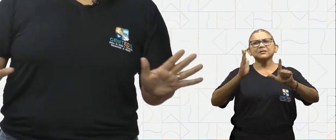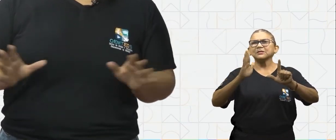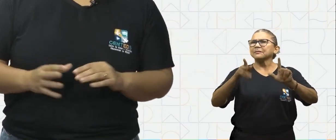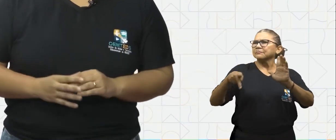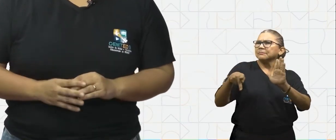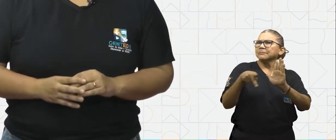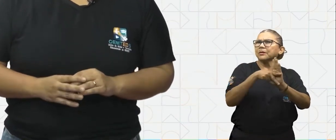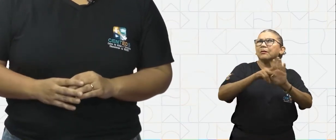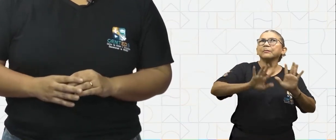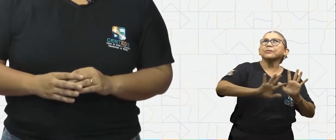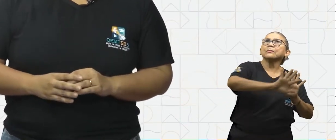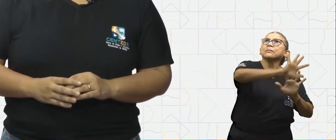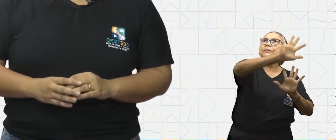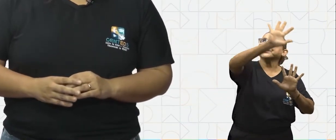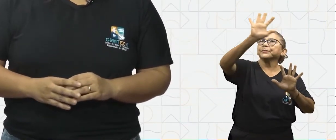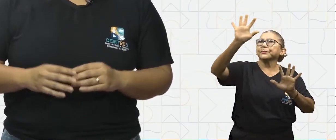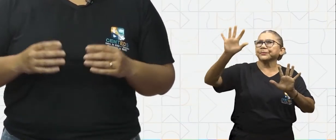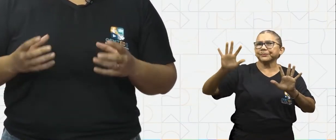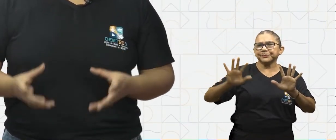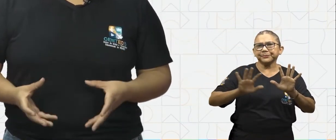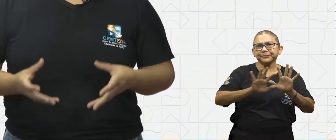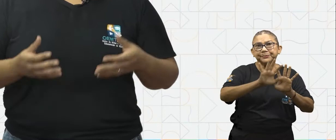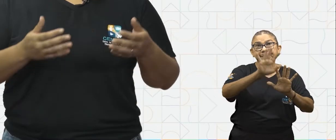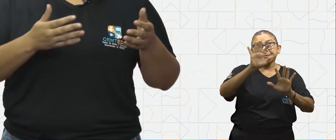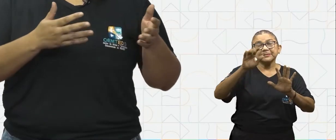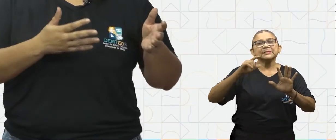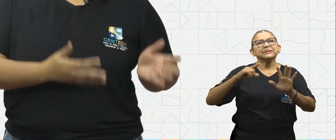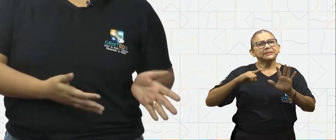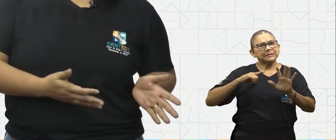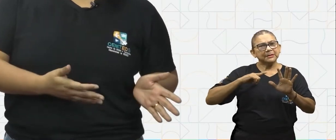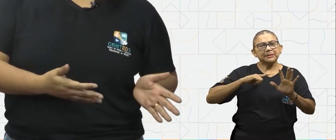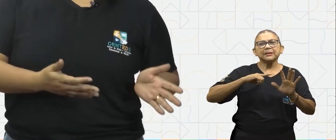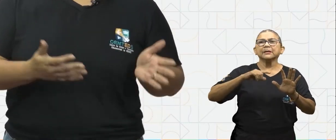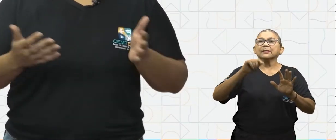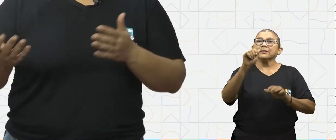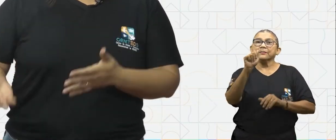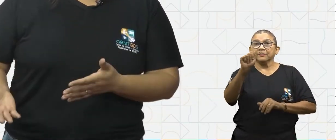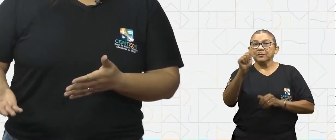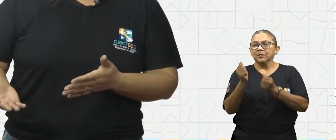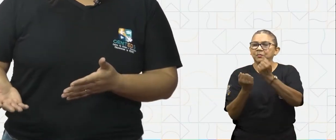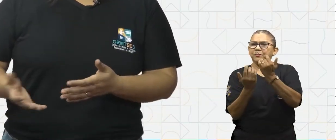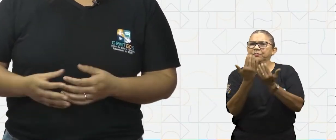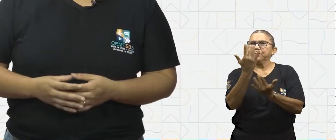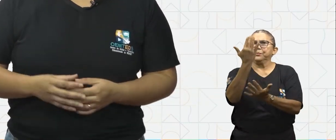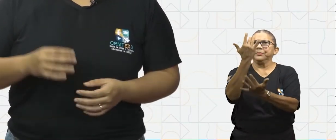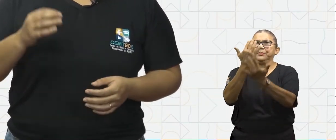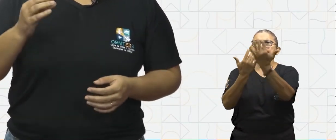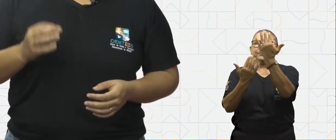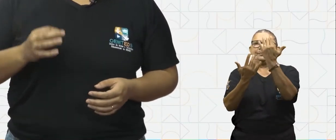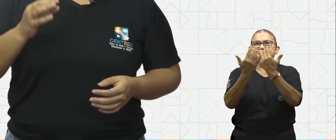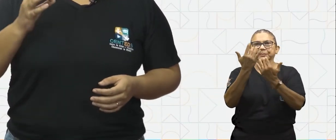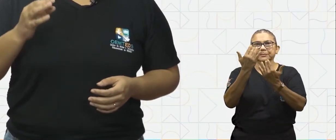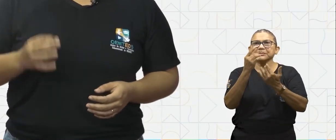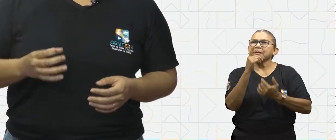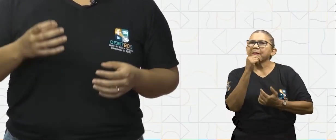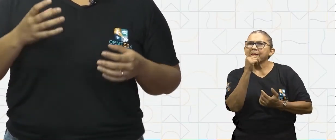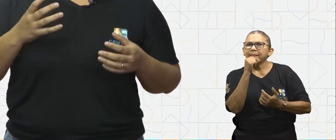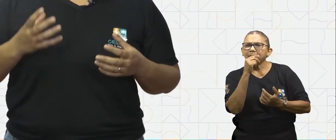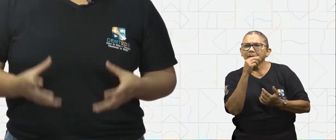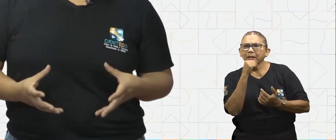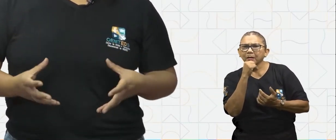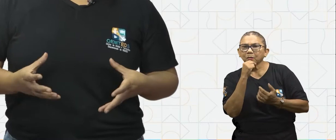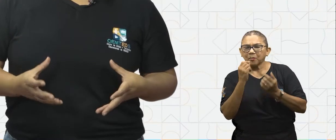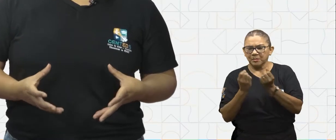atmosférico. O ar atmosférico é composto por vapor de água e gases. A quantidade